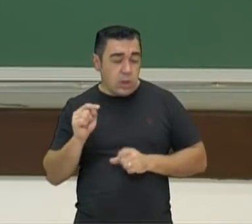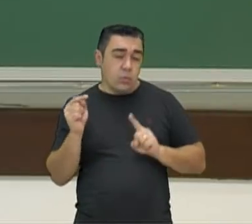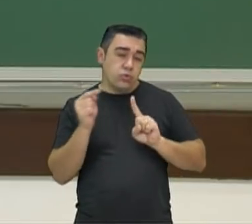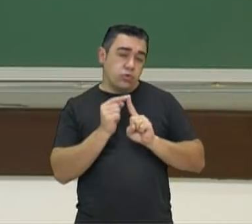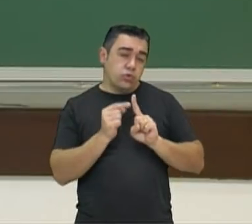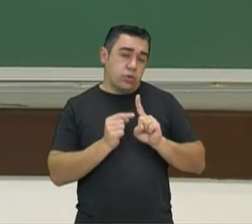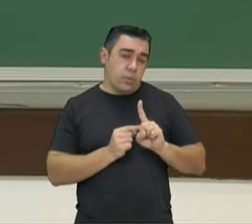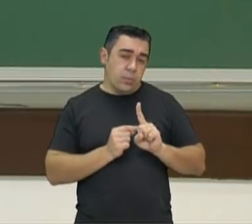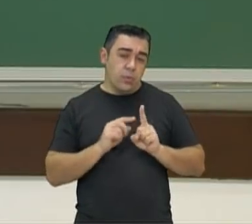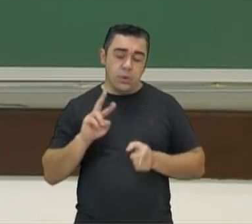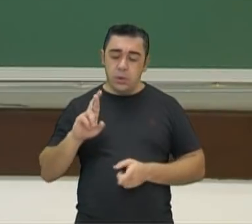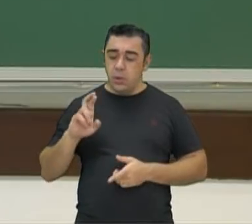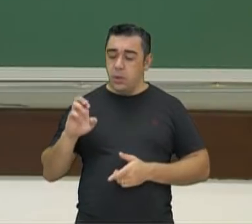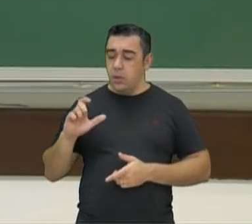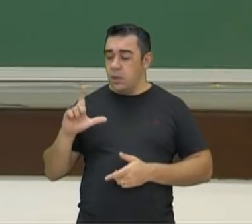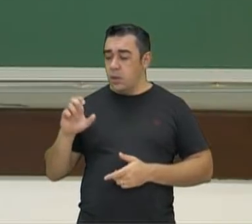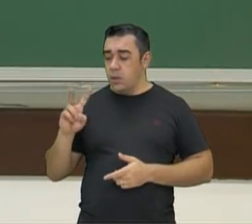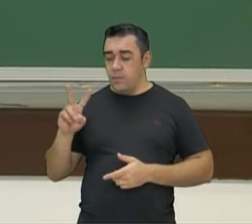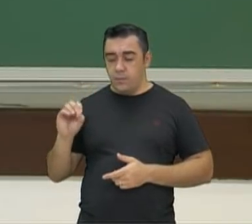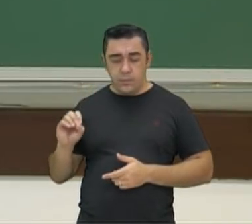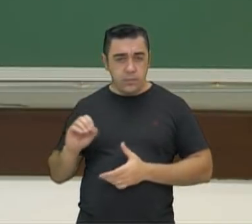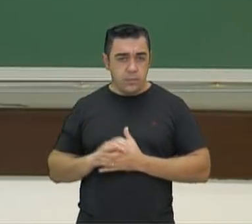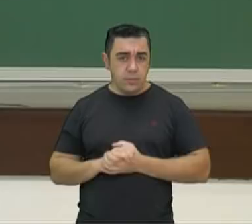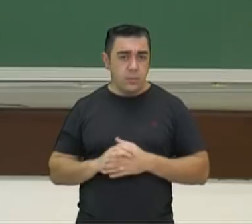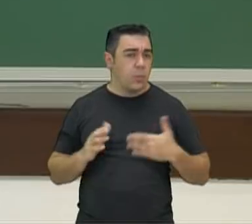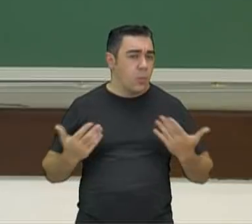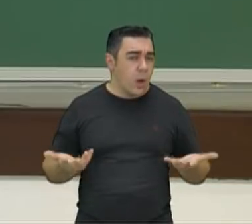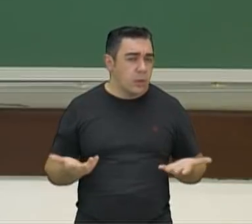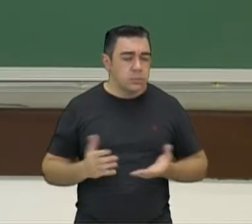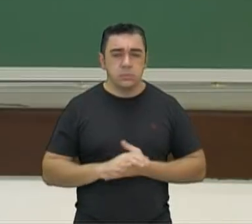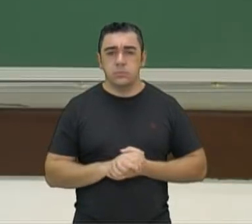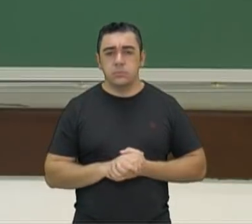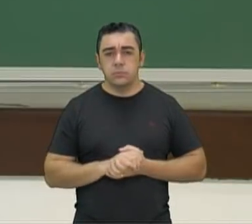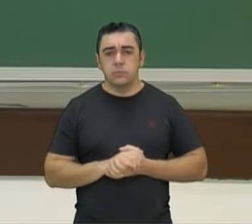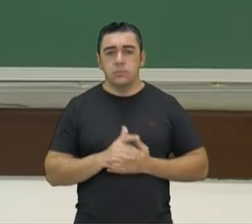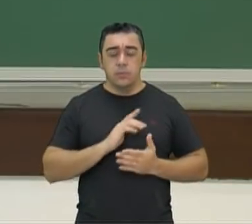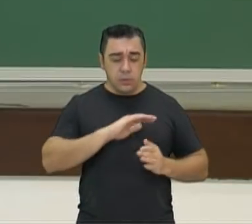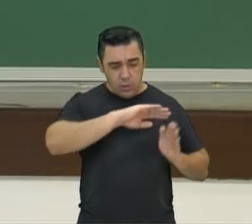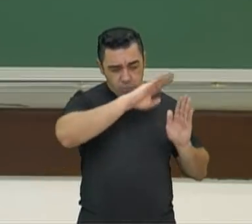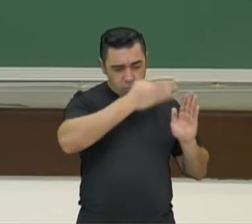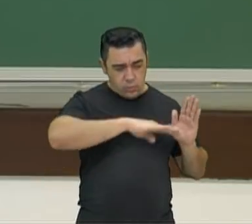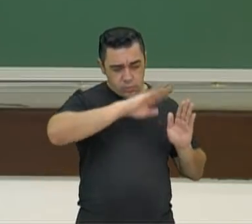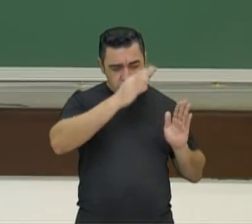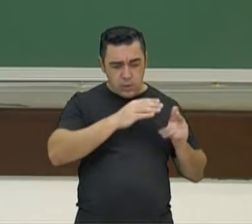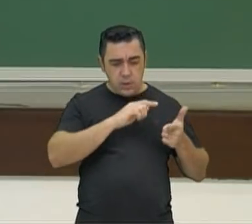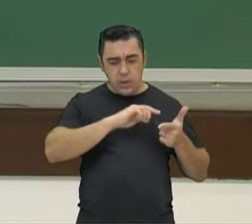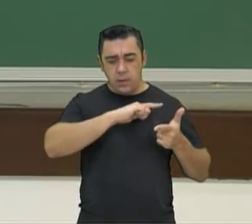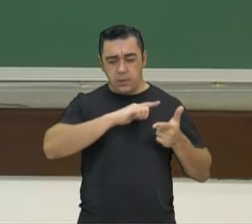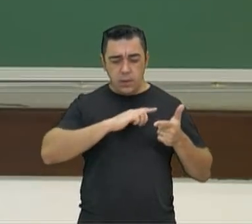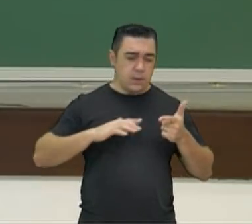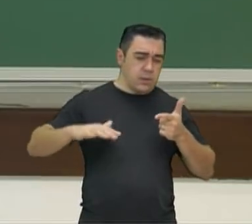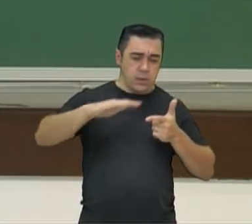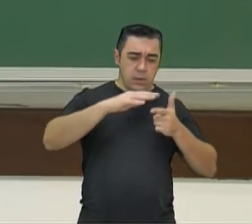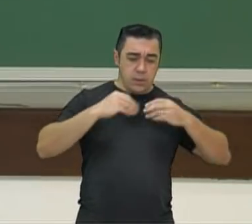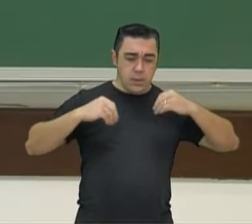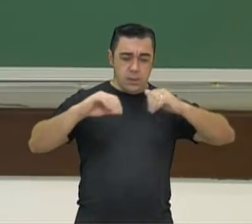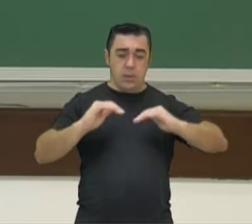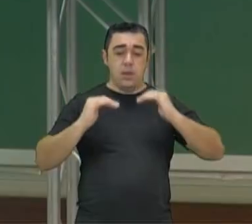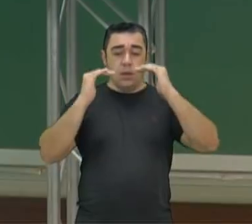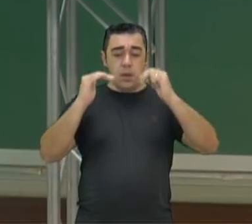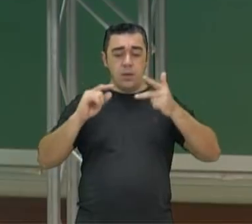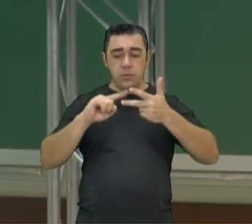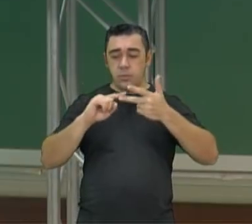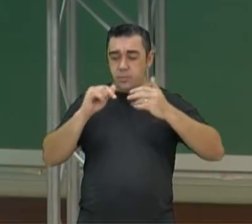relevo. Quais são mesmo? Ah, sim, nós temos lá as cadeias de montanhas, planaltos, planícies e depressões. Oh, mas